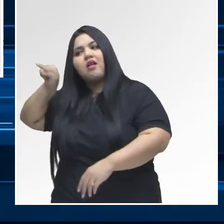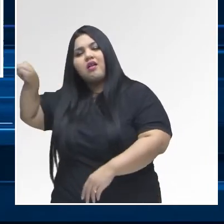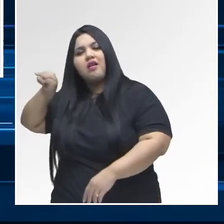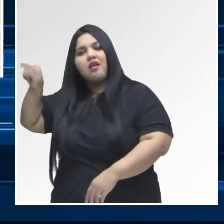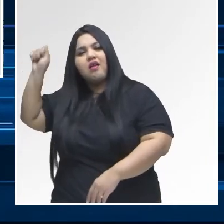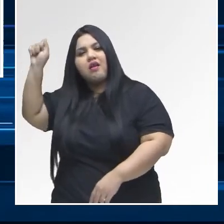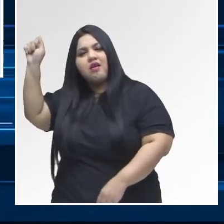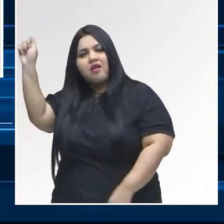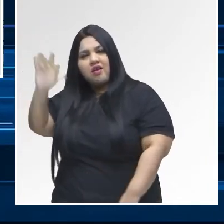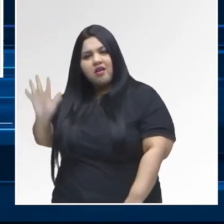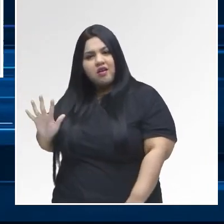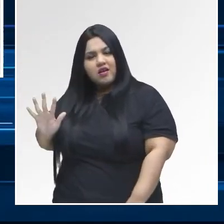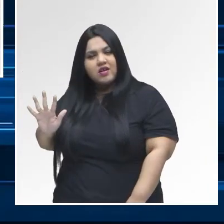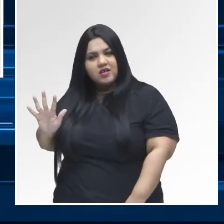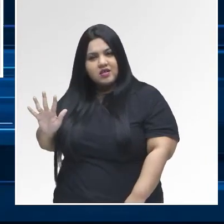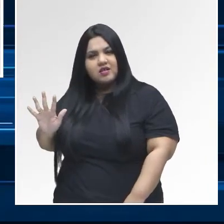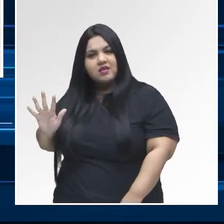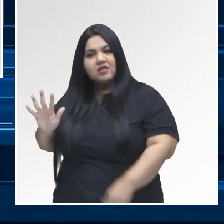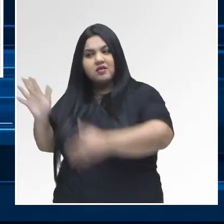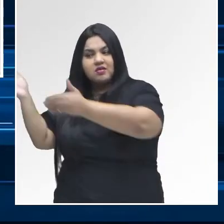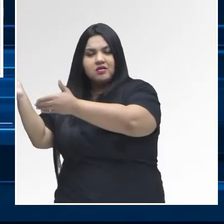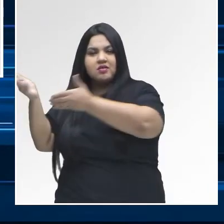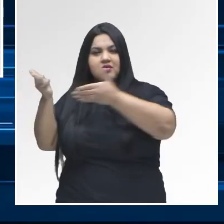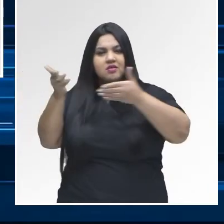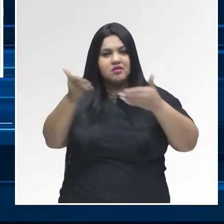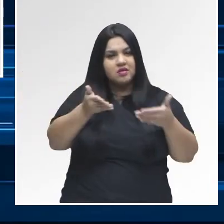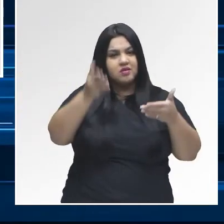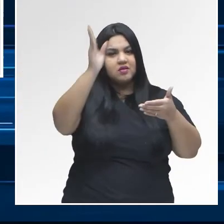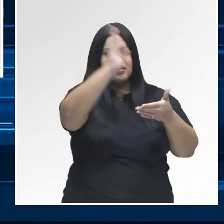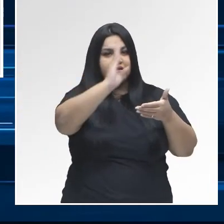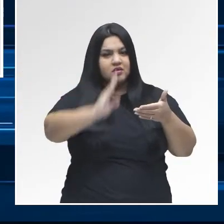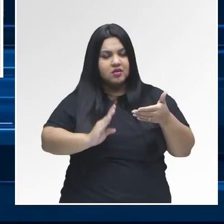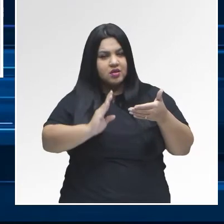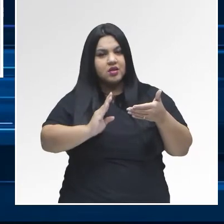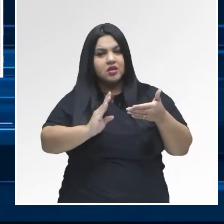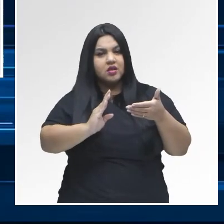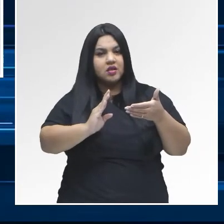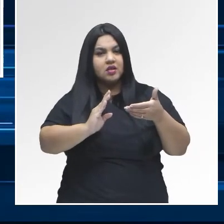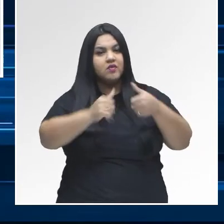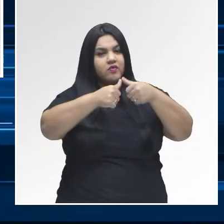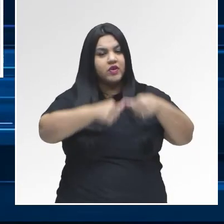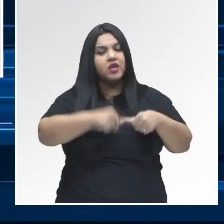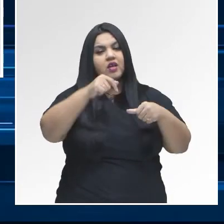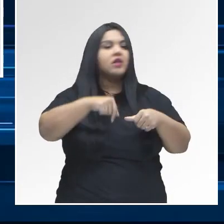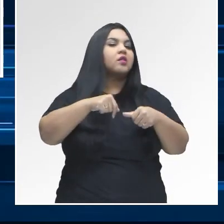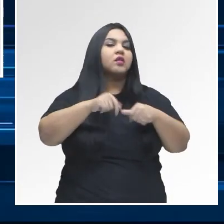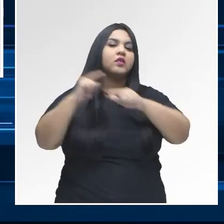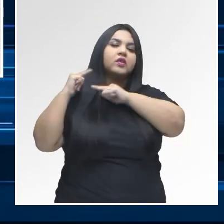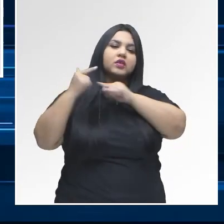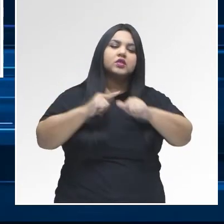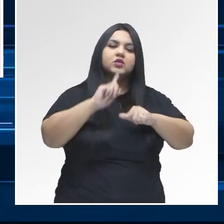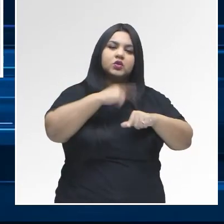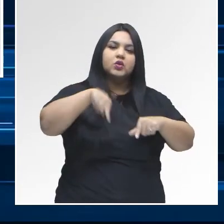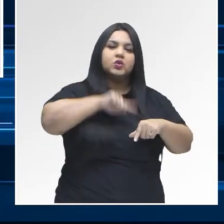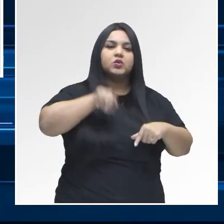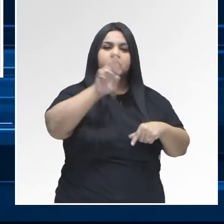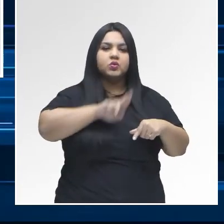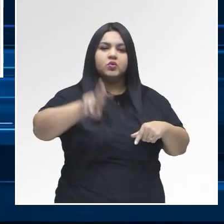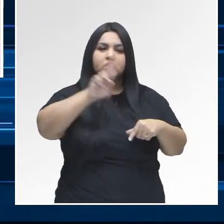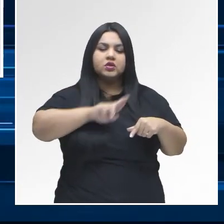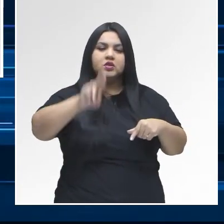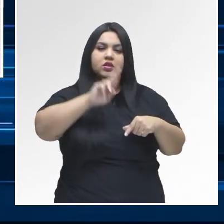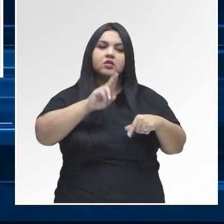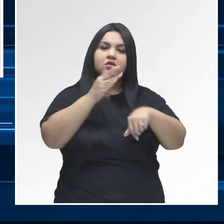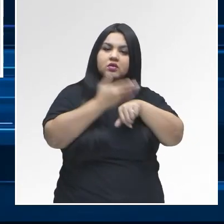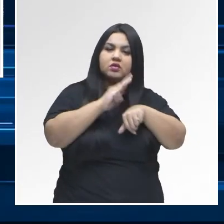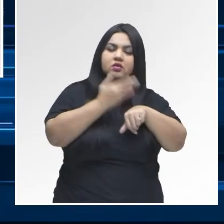contribuições, tá? Dos africanos que foram trazidos para o Brasil e que acabaram ficando de herança para a gente, que a gente utiliza hoje, que a gente